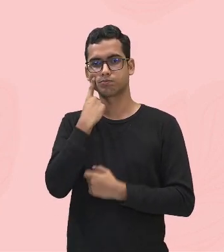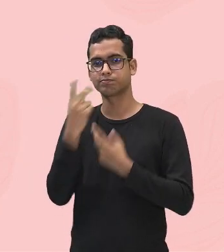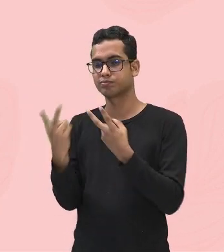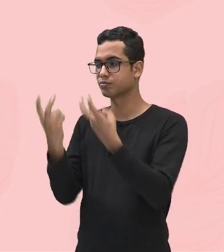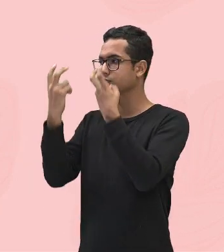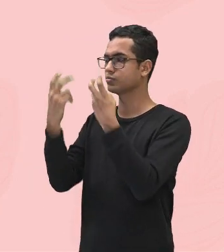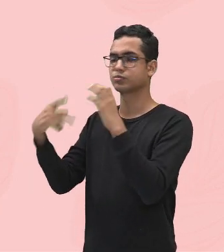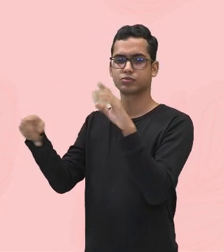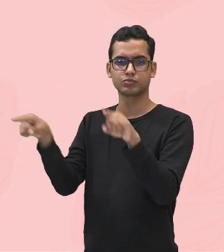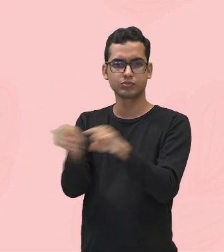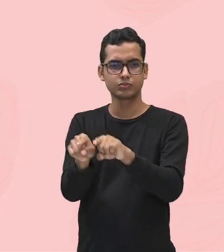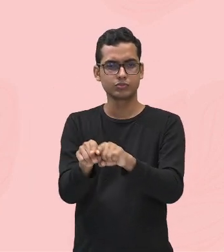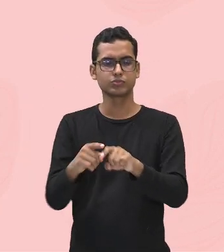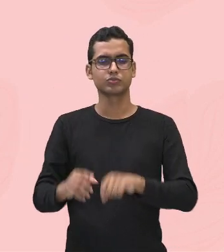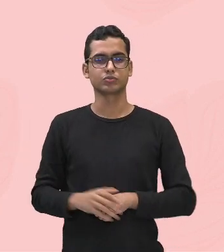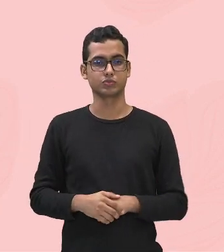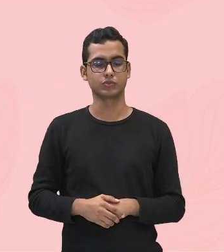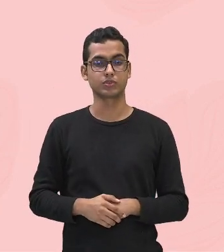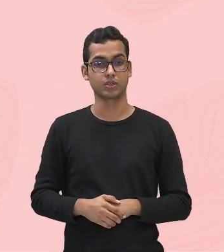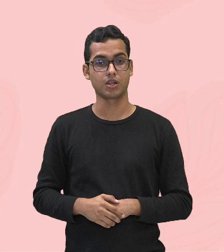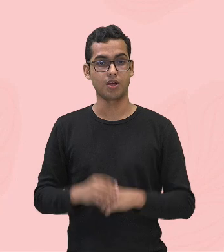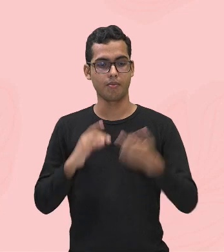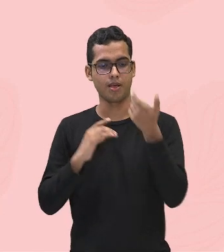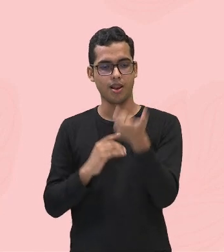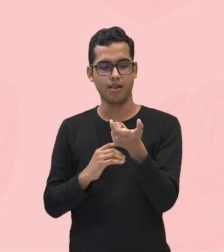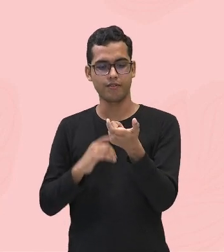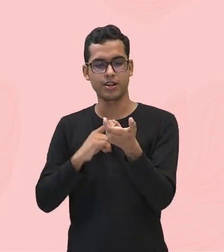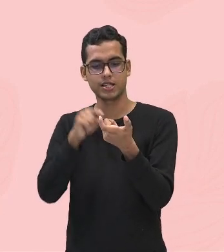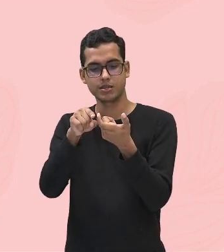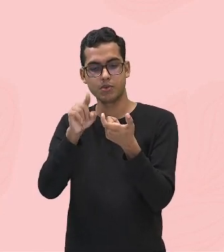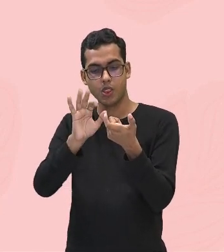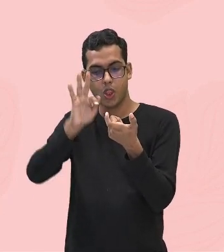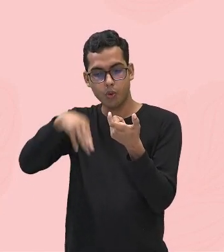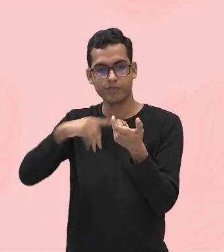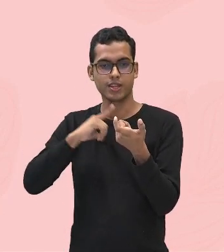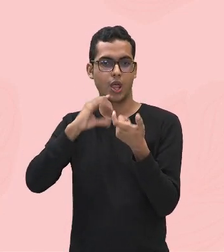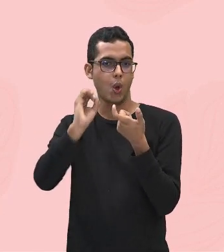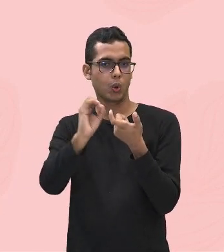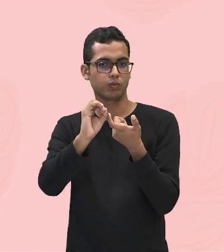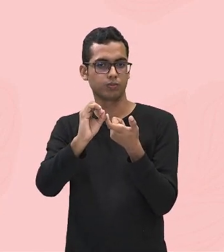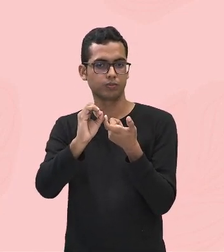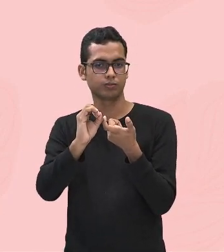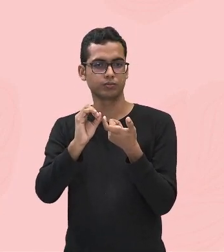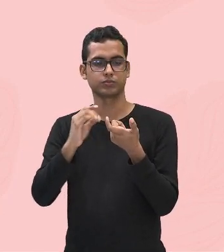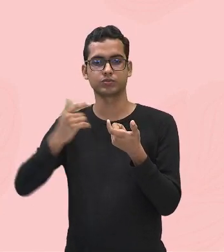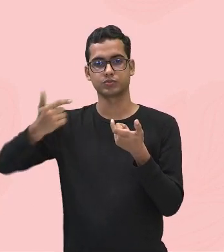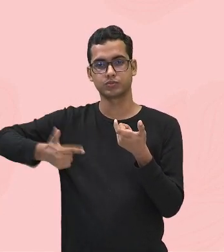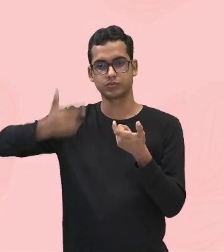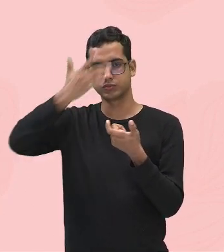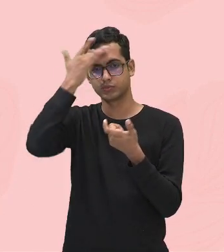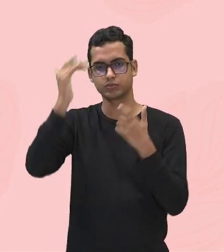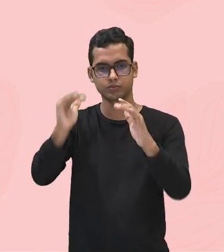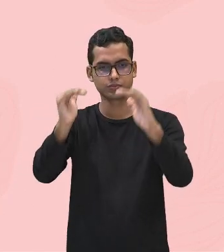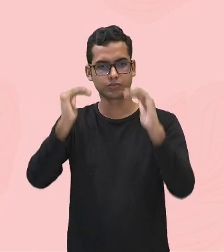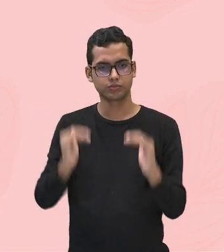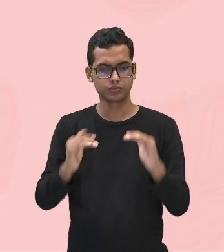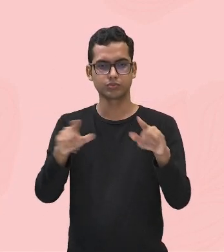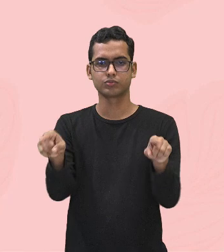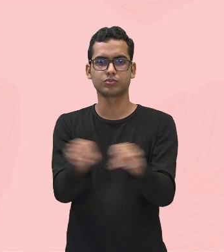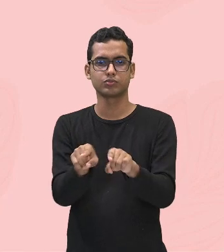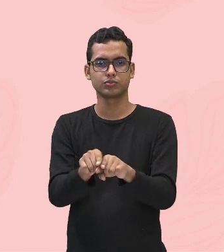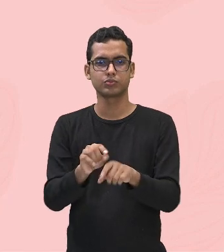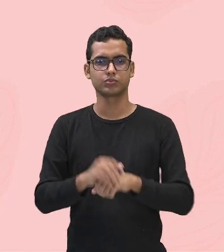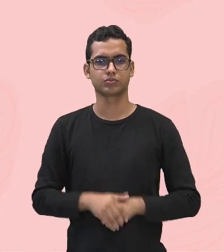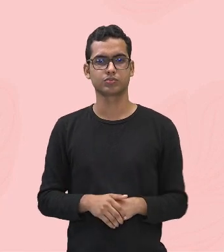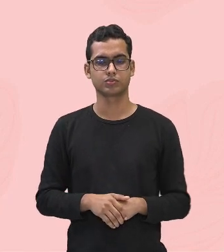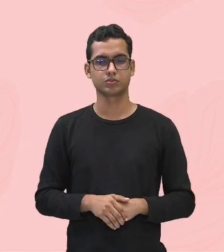Todas as pessoas terminam com o, né? Na segunda pessoa, a gente tem aqui segunda conjugação e terceira com